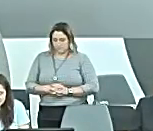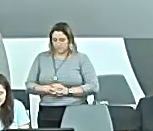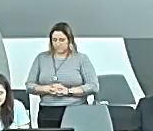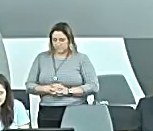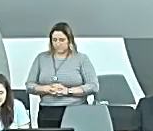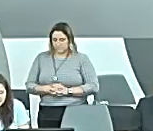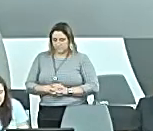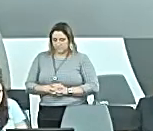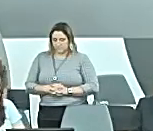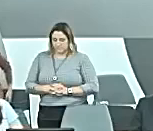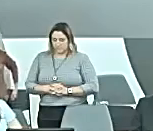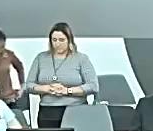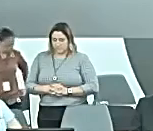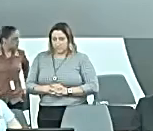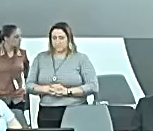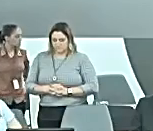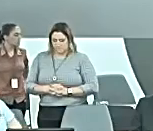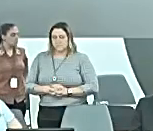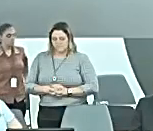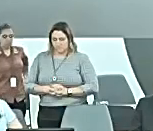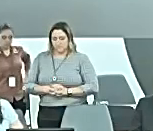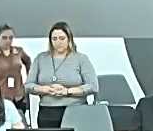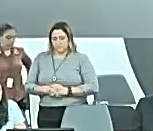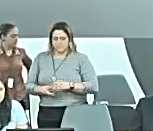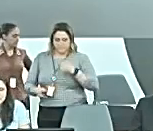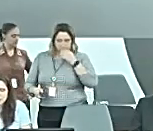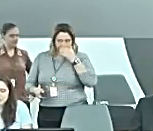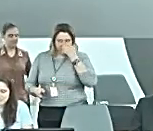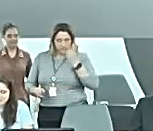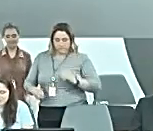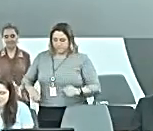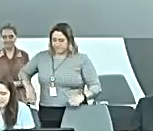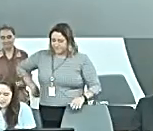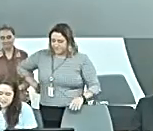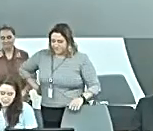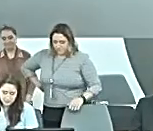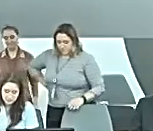participar que eles estão presentes na cpi não é isso